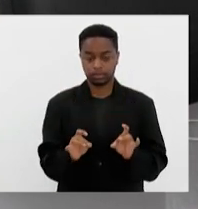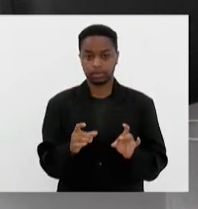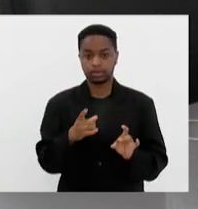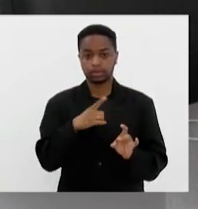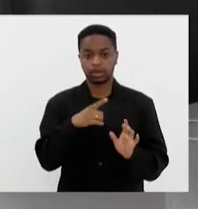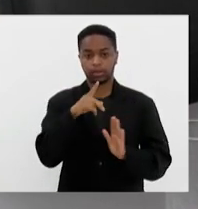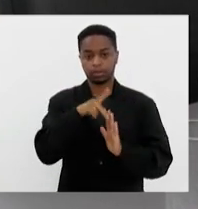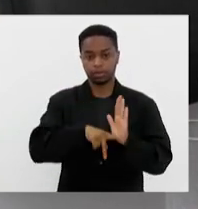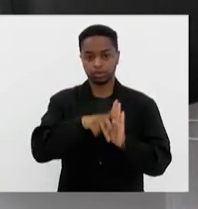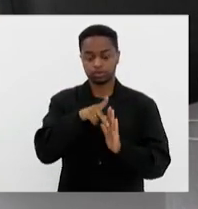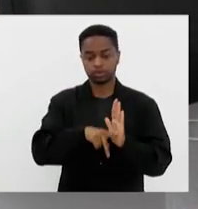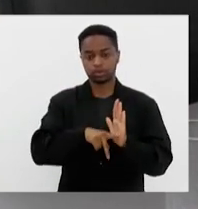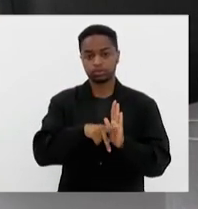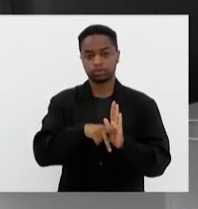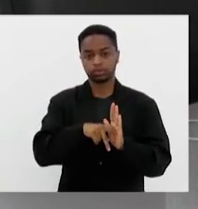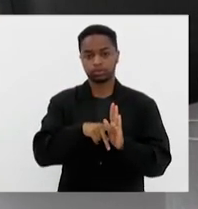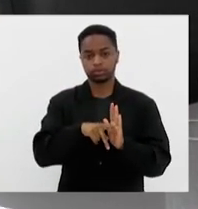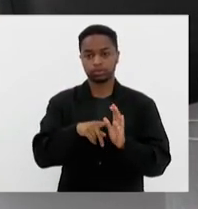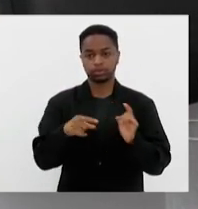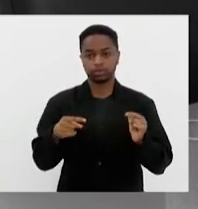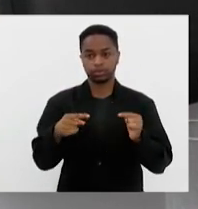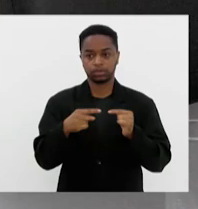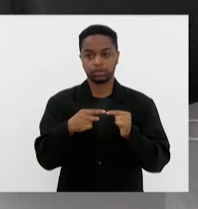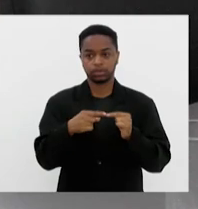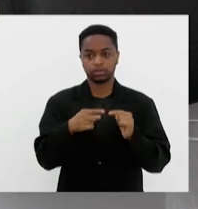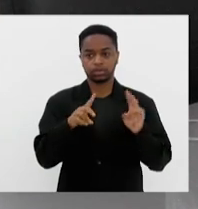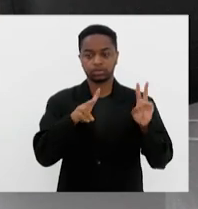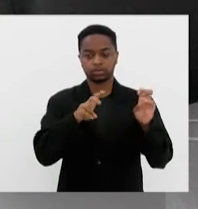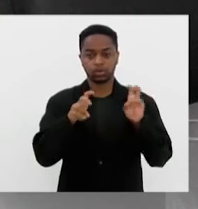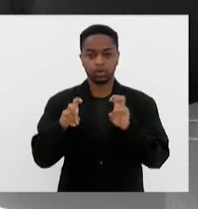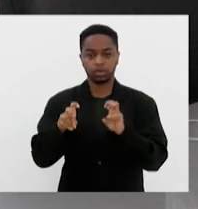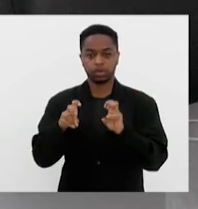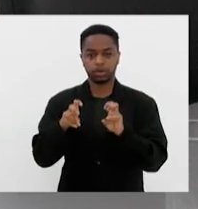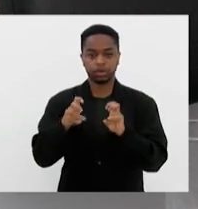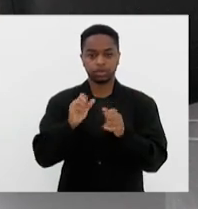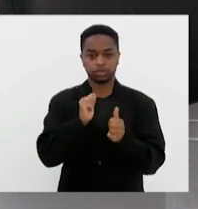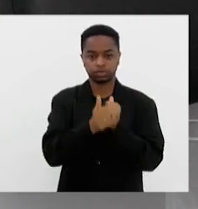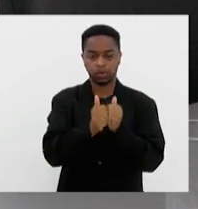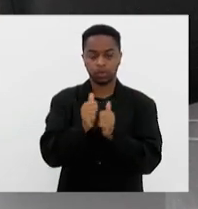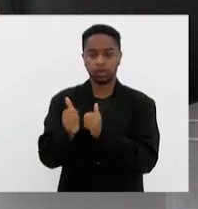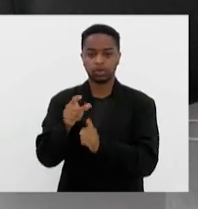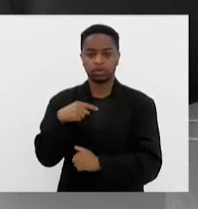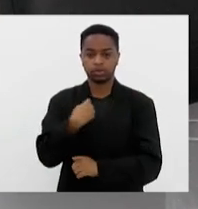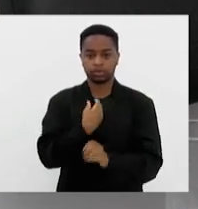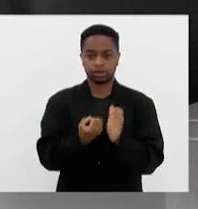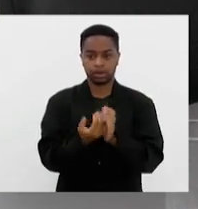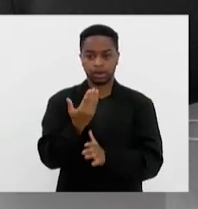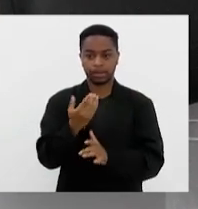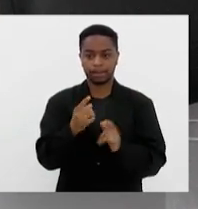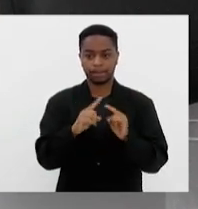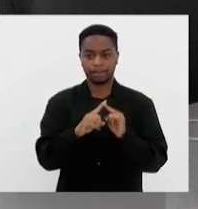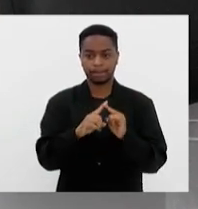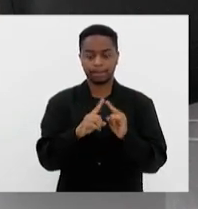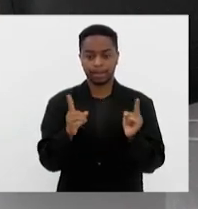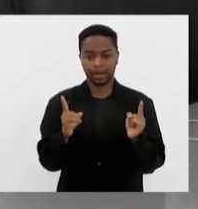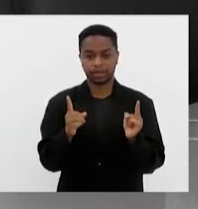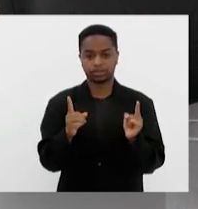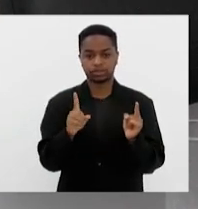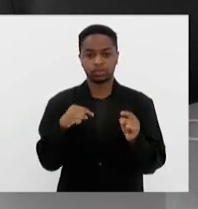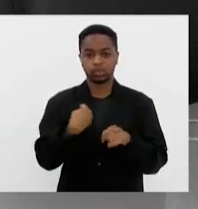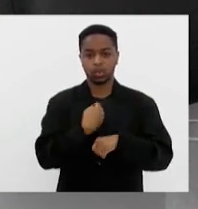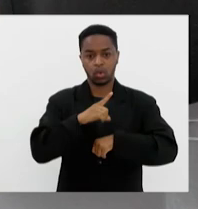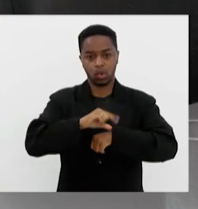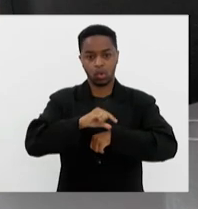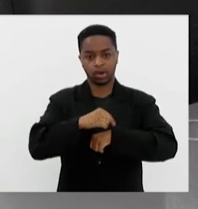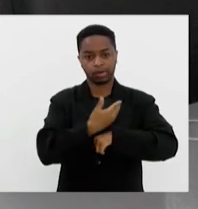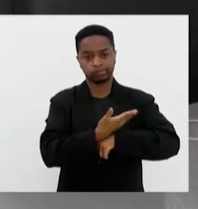aí alusivos ao dia do desportivo, a gente tem feito aí as extraordinárias temáticas. É, face ao avançar da